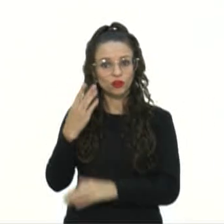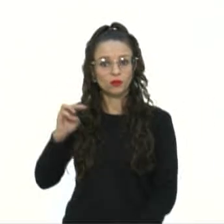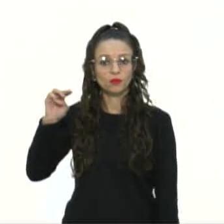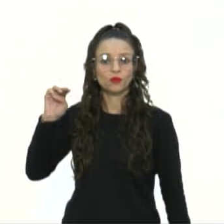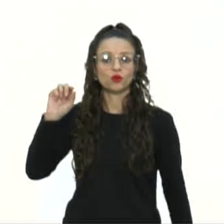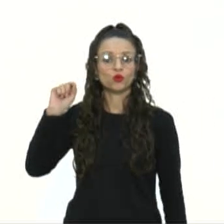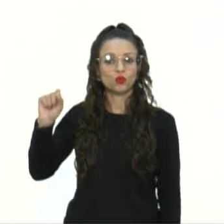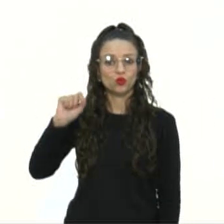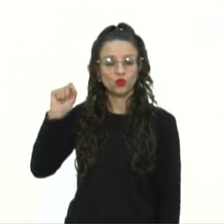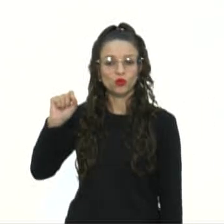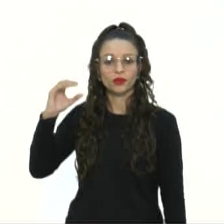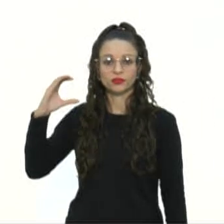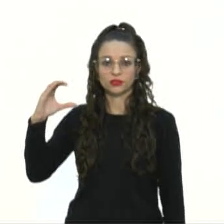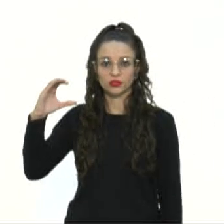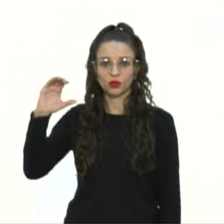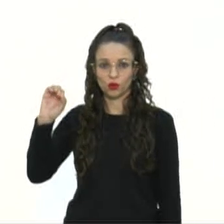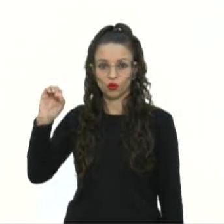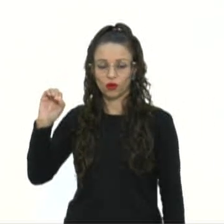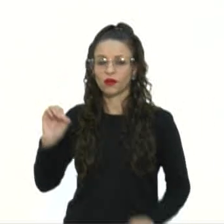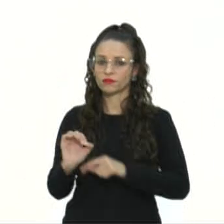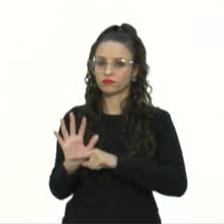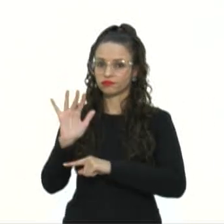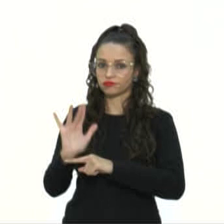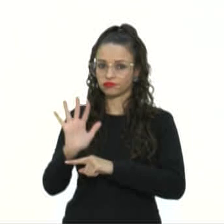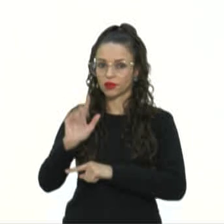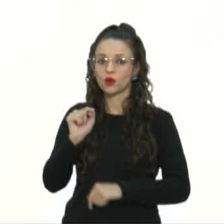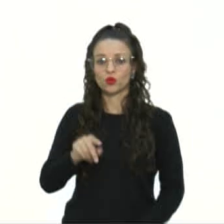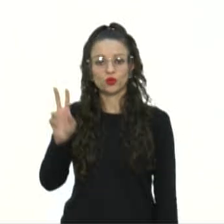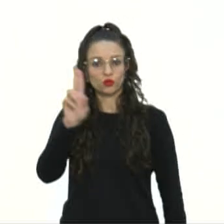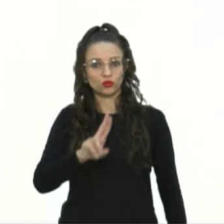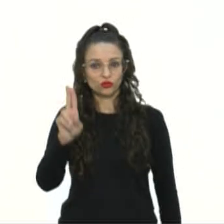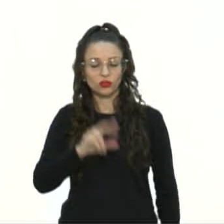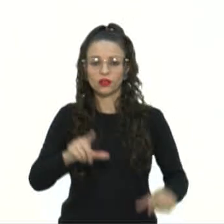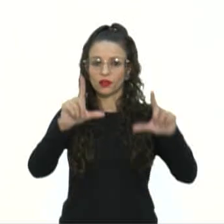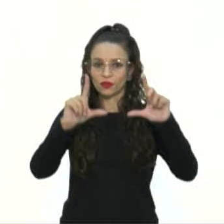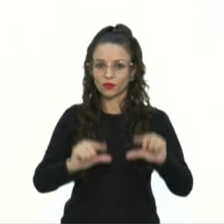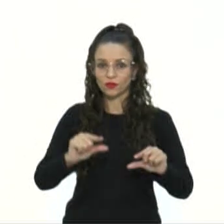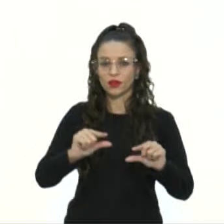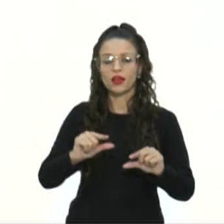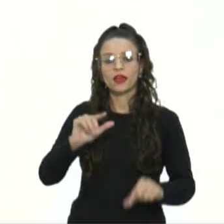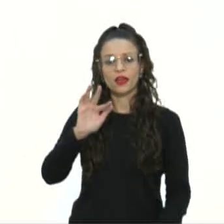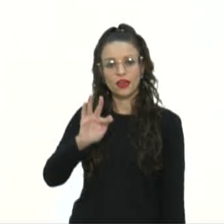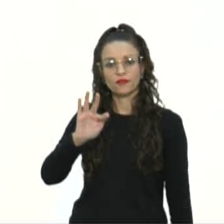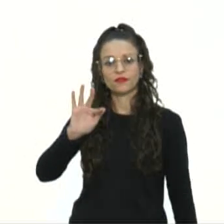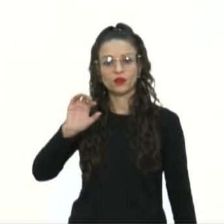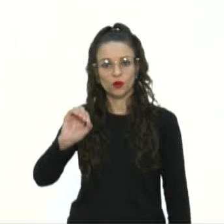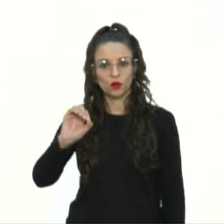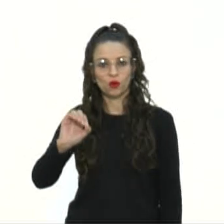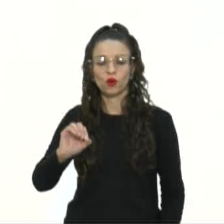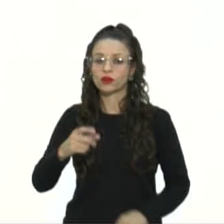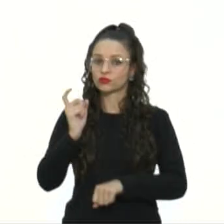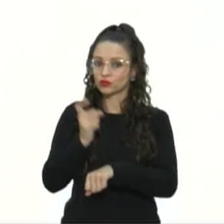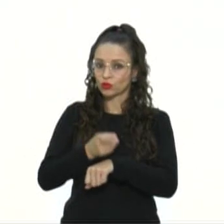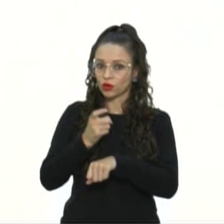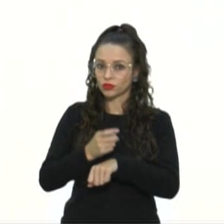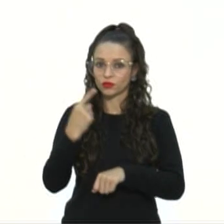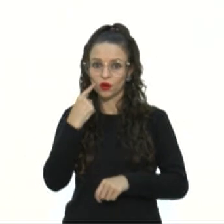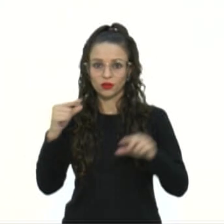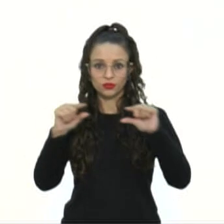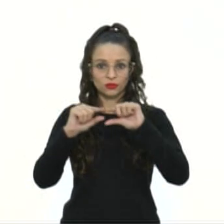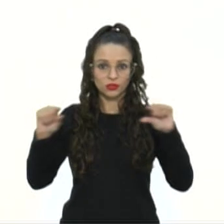monóxido de carbono, o CO gasoso. É utilizado para reduzir o FO sólido, conforme a equação química.